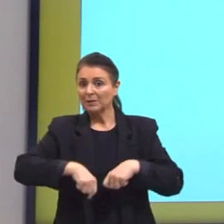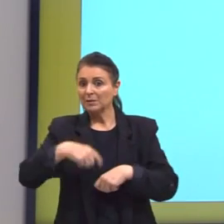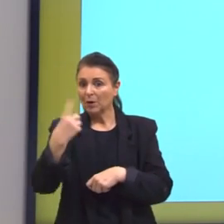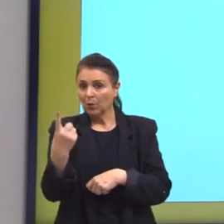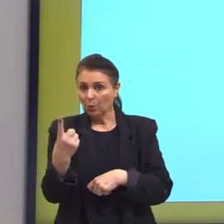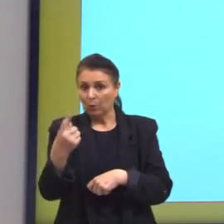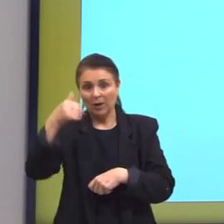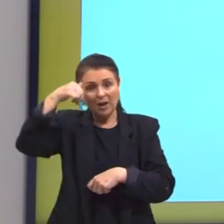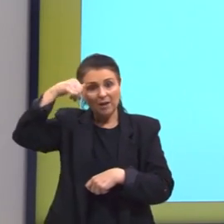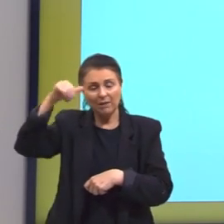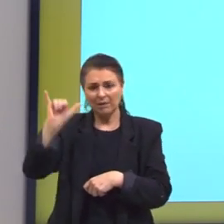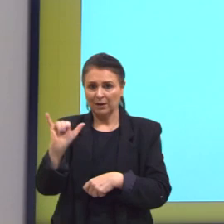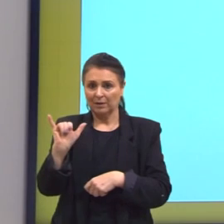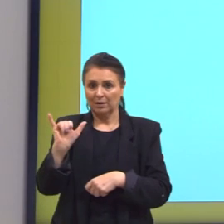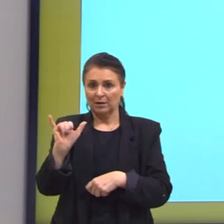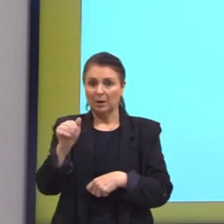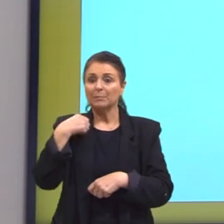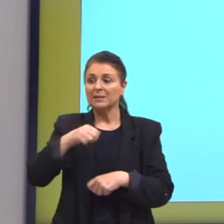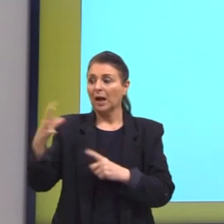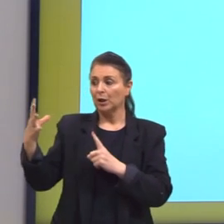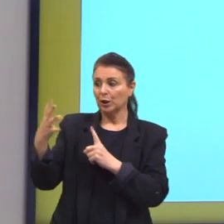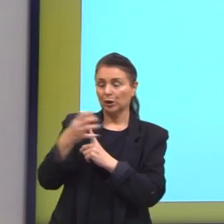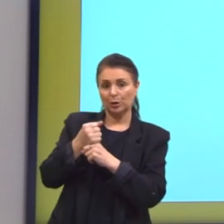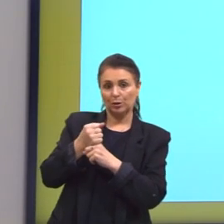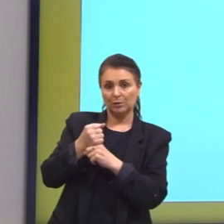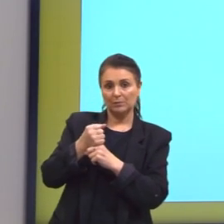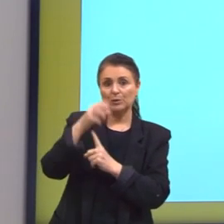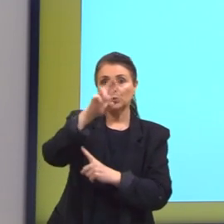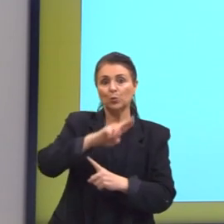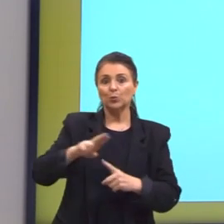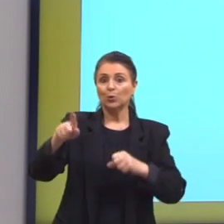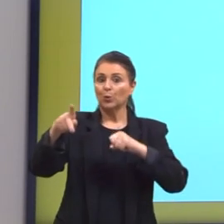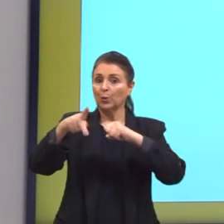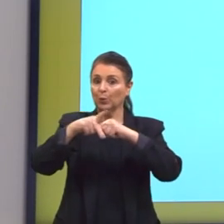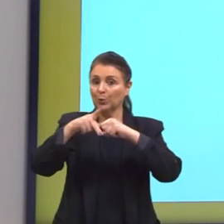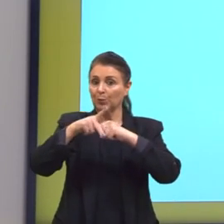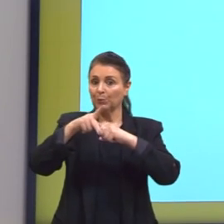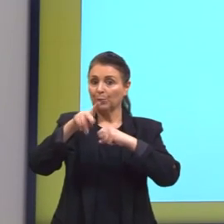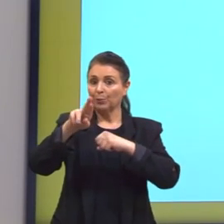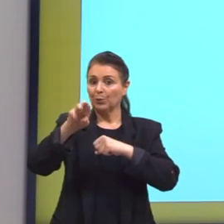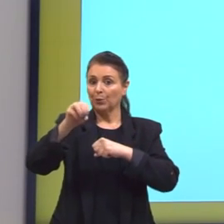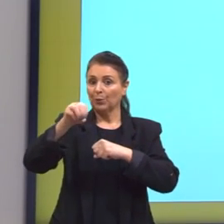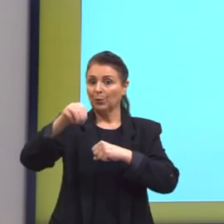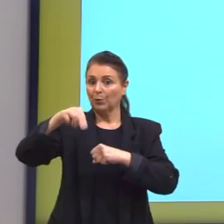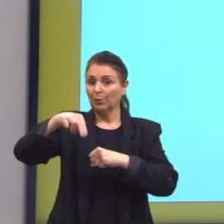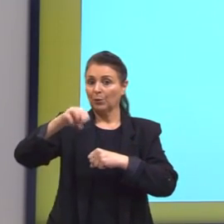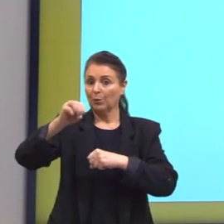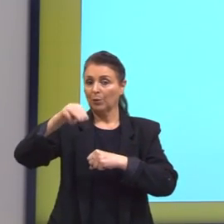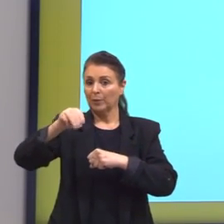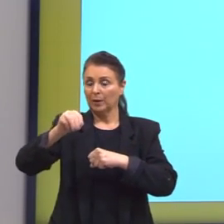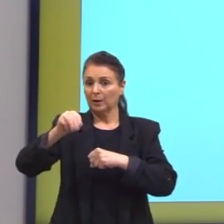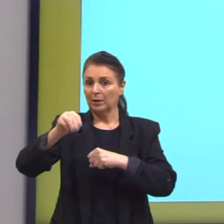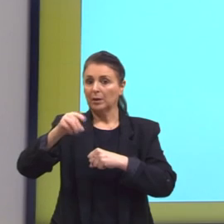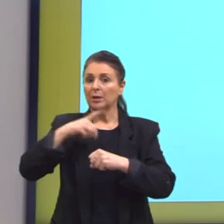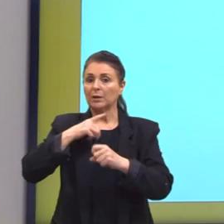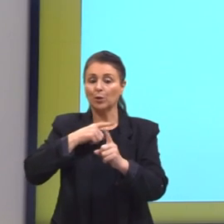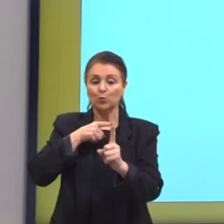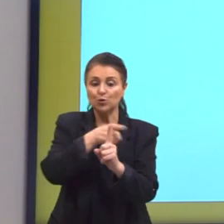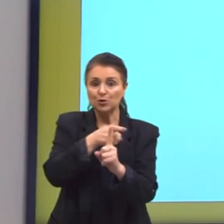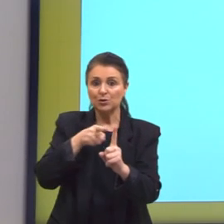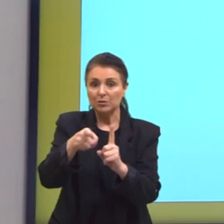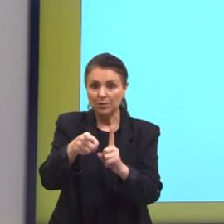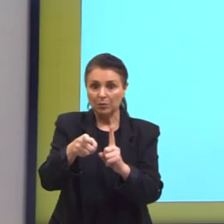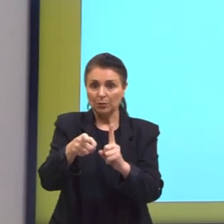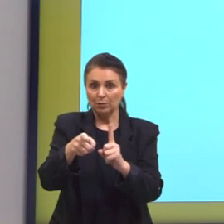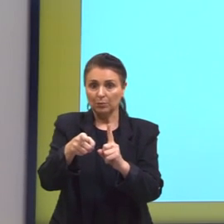pede que eu tenha domínio também sobre a colocação pronominal e aqui o que tem um desvio permitido porque